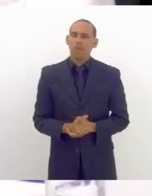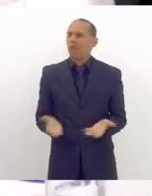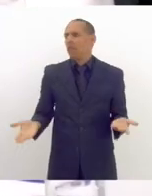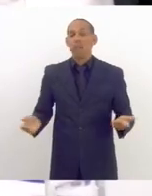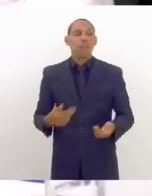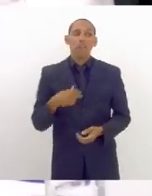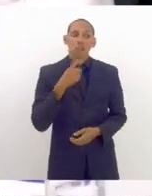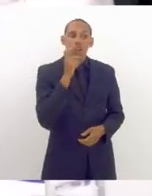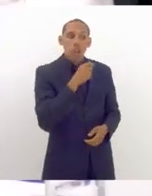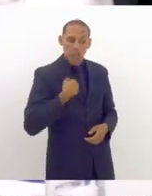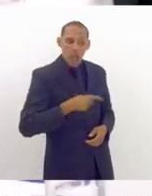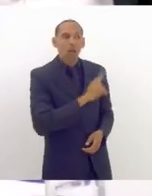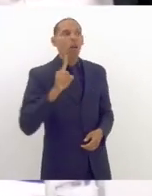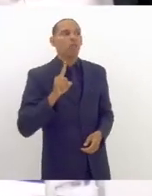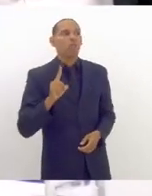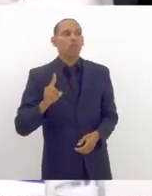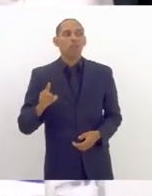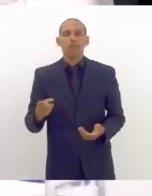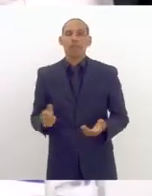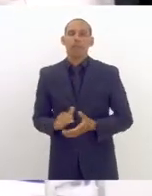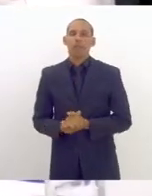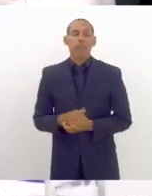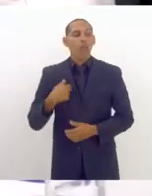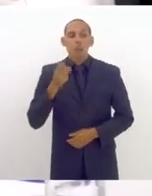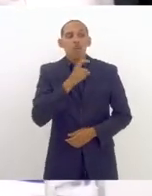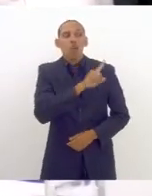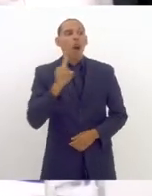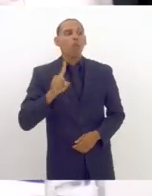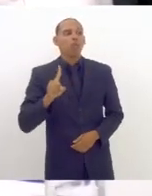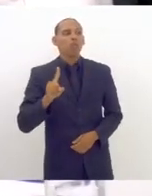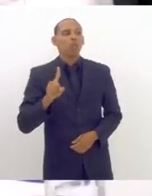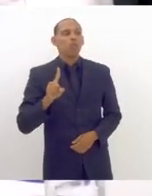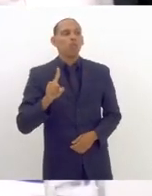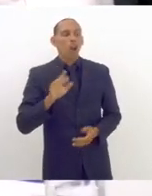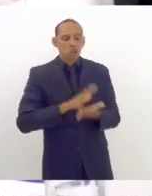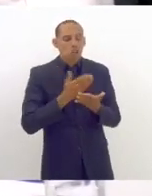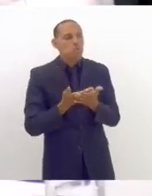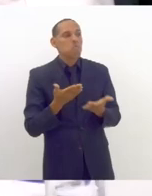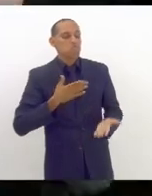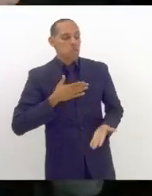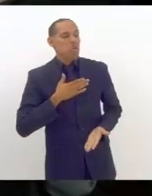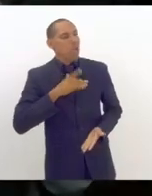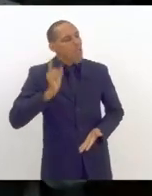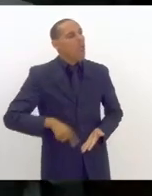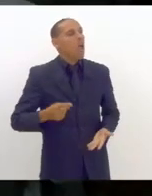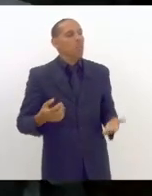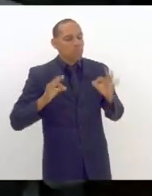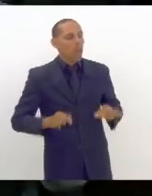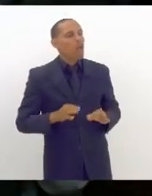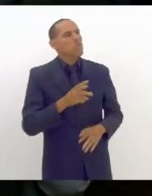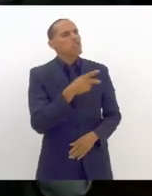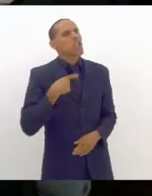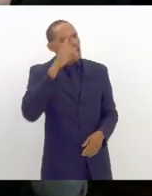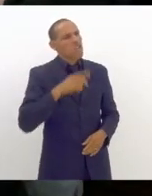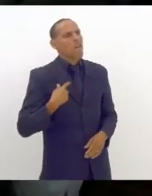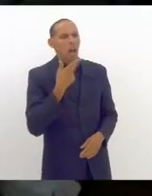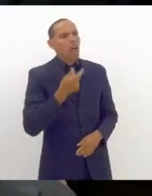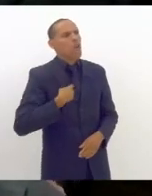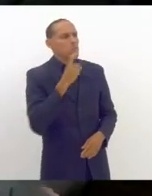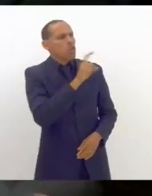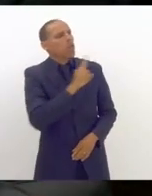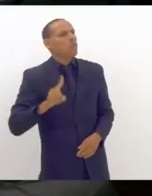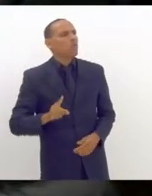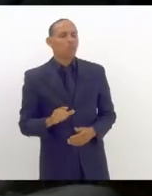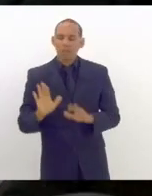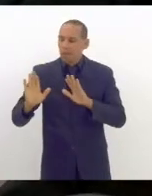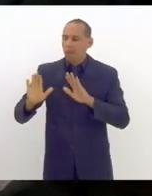não me chama de mentiroso mas é não sou mentiroso a interpretação minha é essa o senhor não tem o direito de chamar de mentiroso